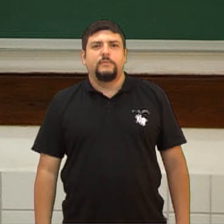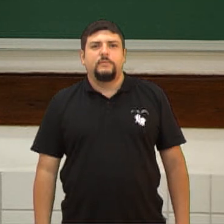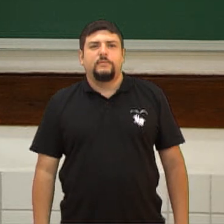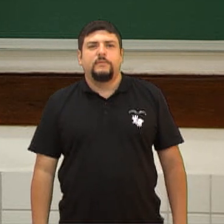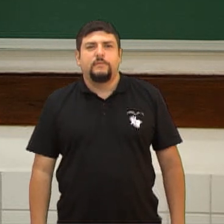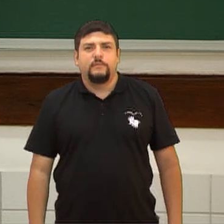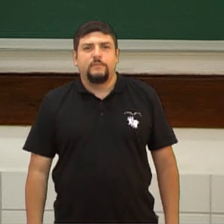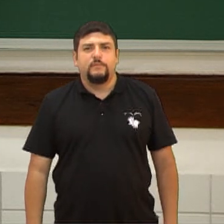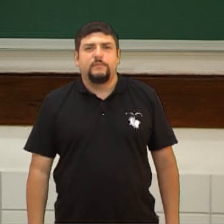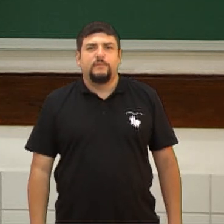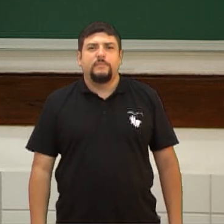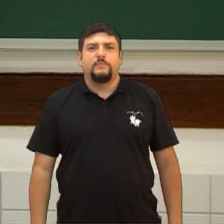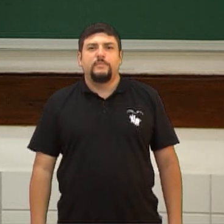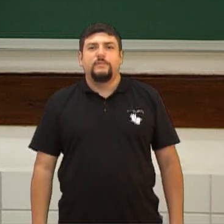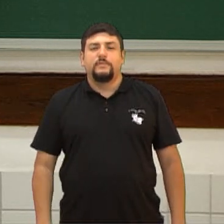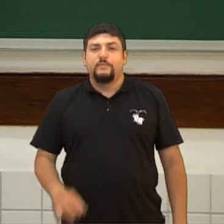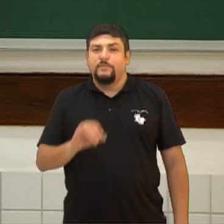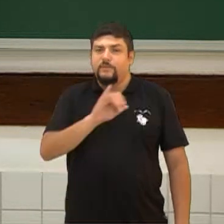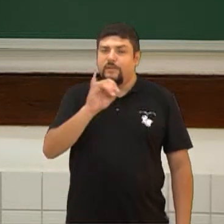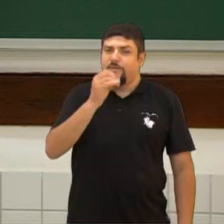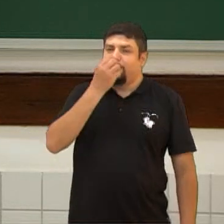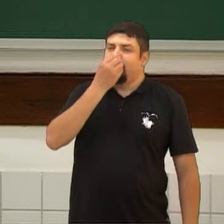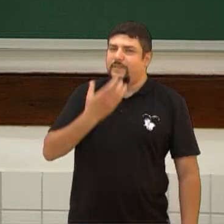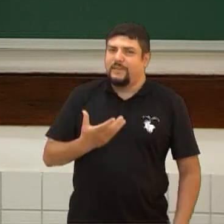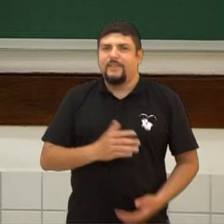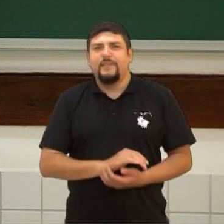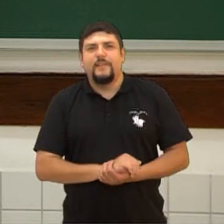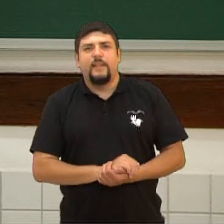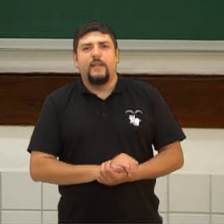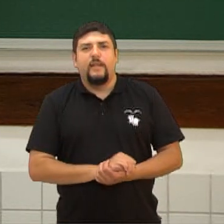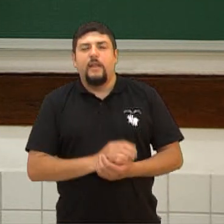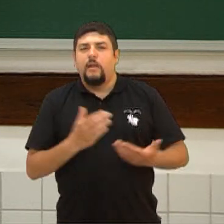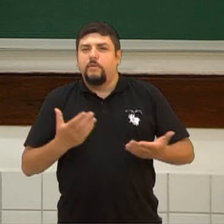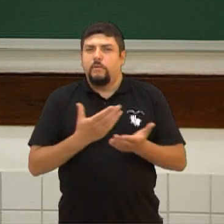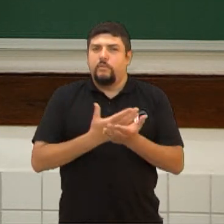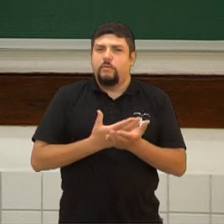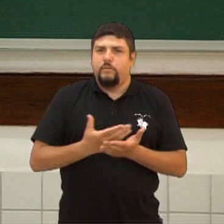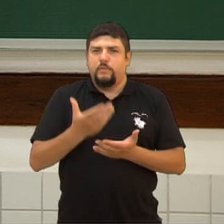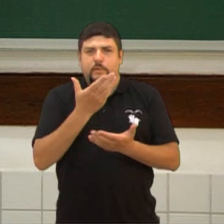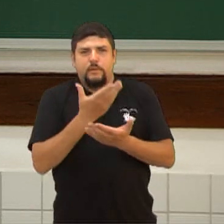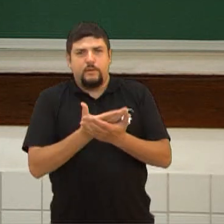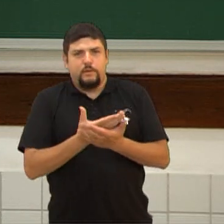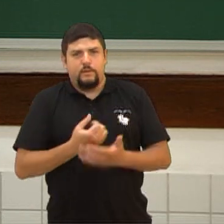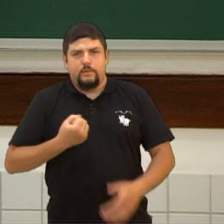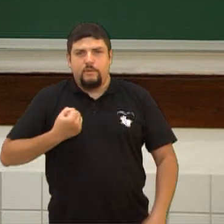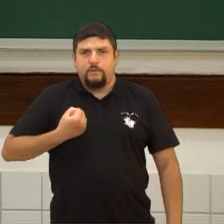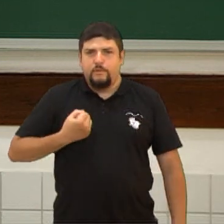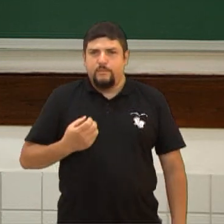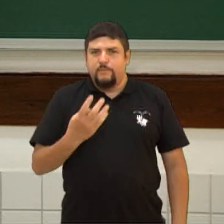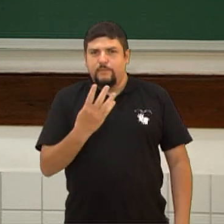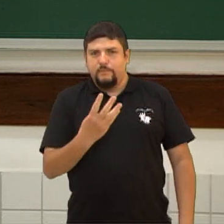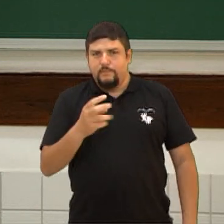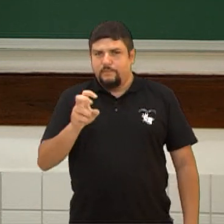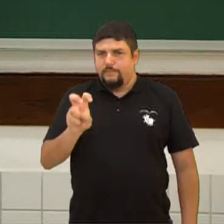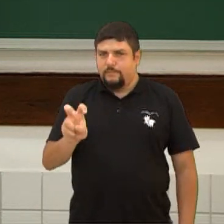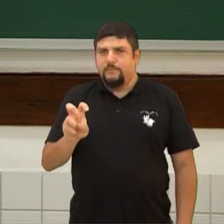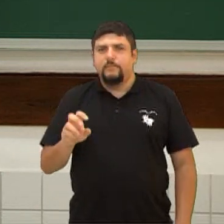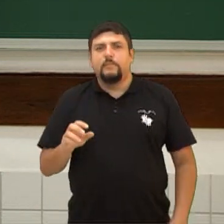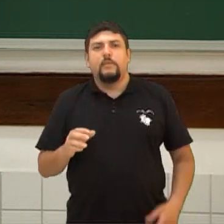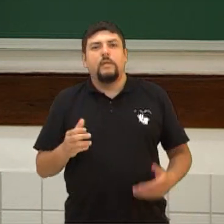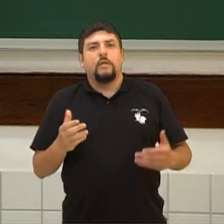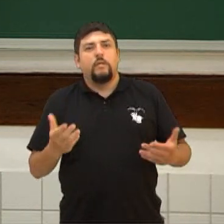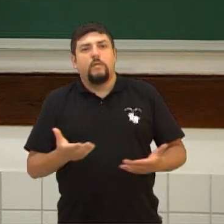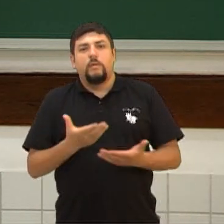Hey students, how's it going? Tudo bem com vocês, pessoal? Vamos começar a nossa aula de número 45, né? Nossa